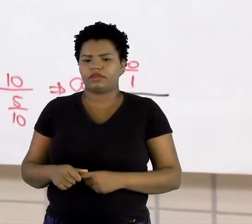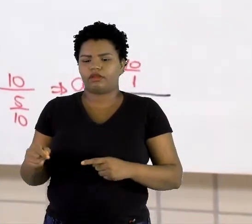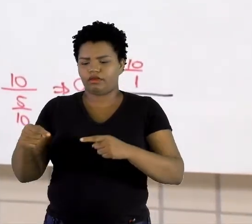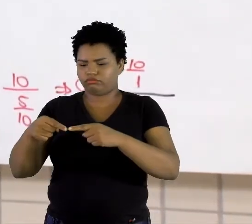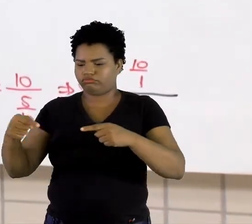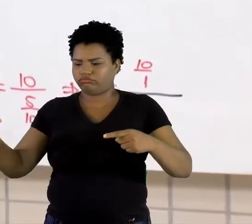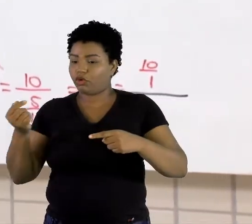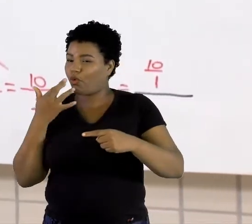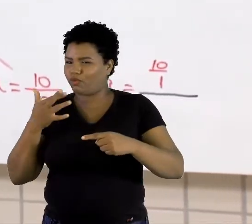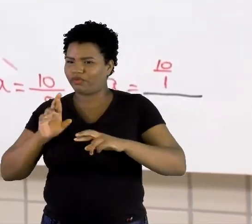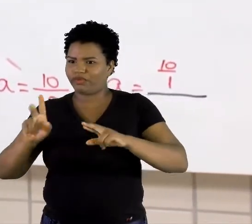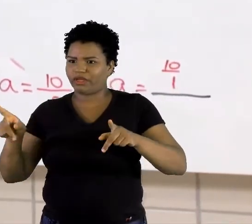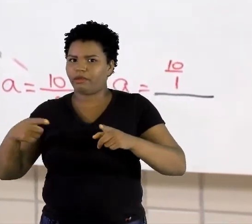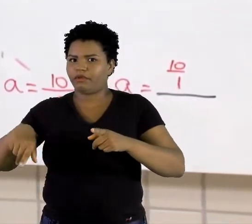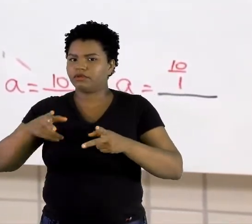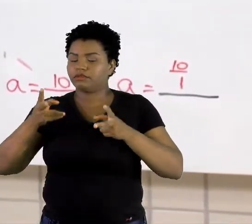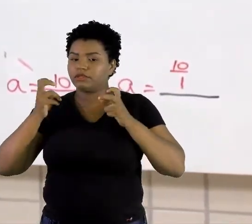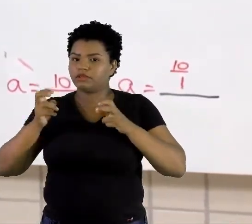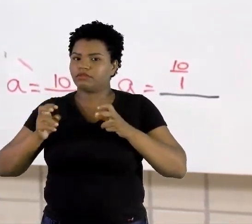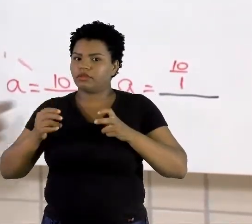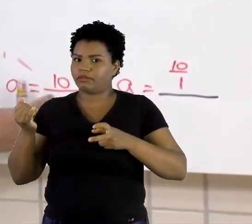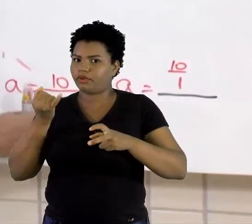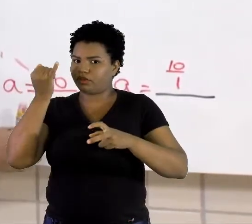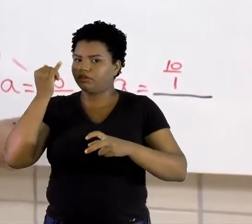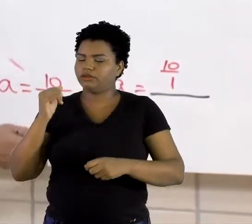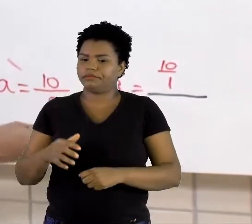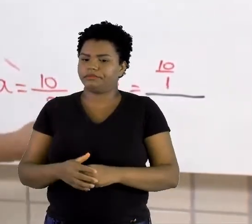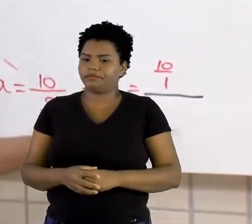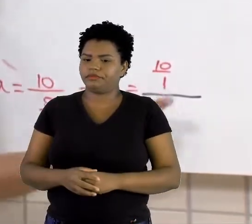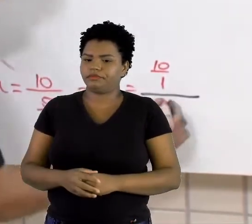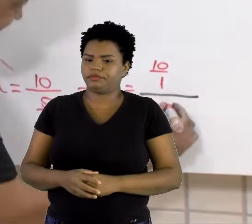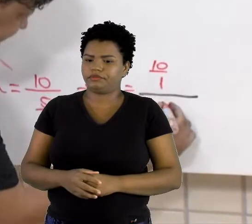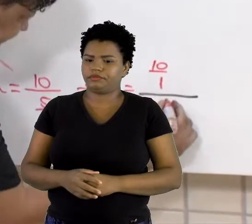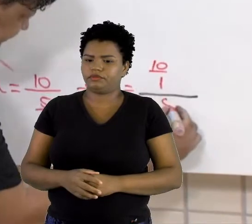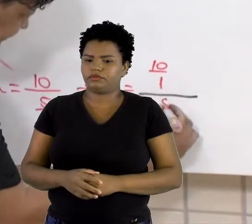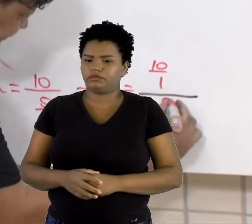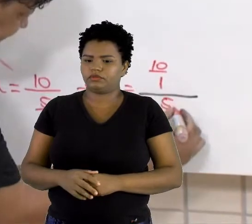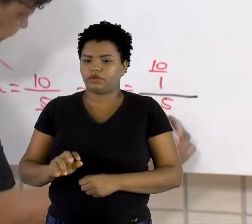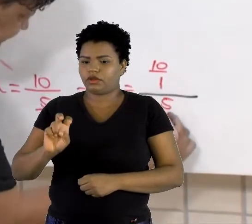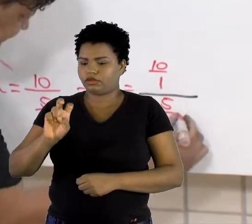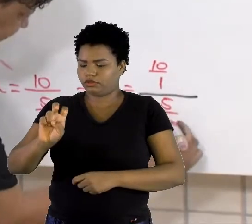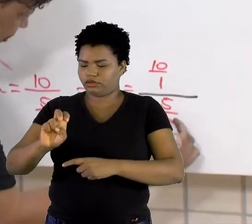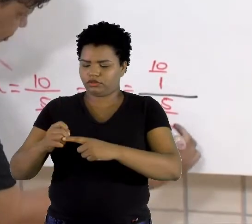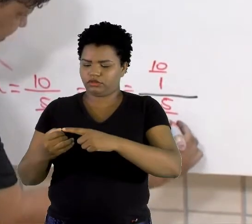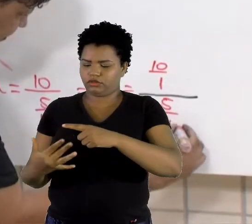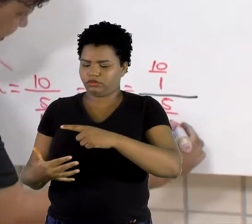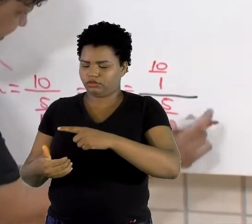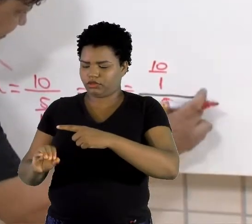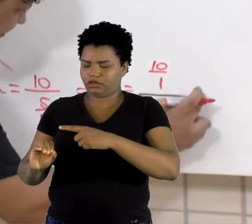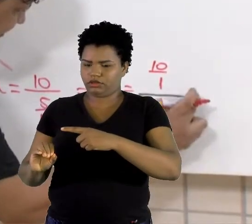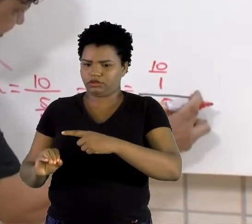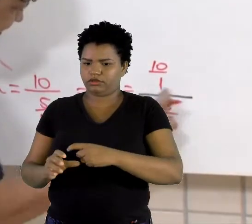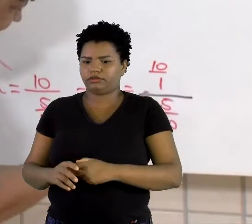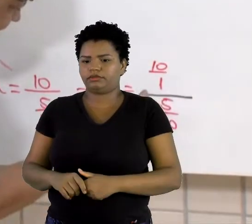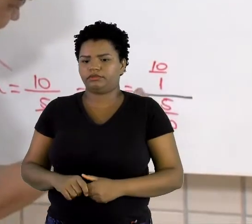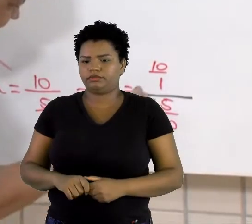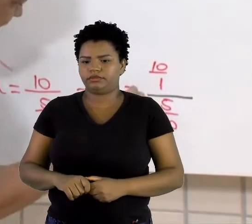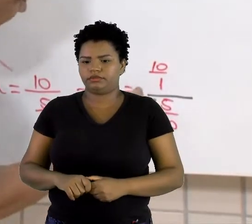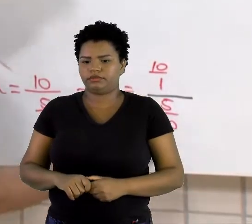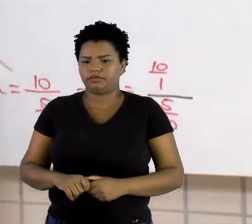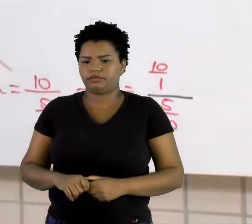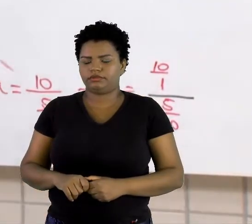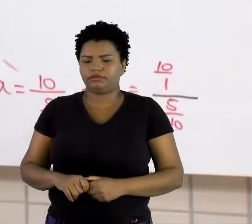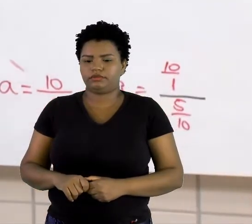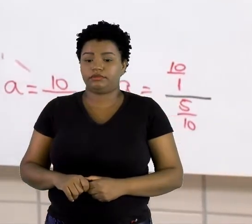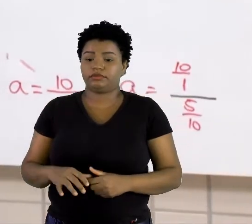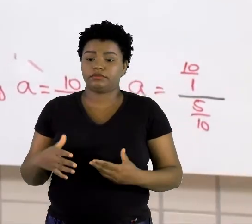só para vocês enxergarem uma coisa que é importante. 5 sobre 10. Ou 5 décimos.